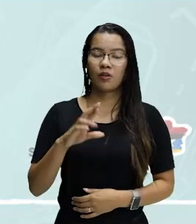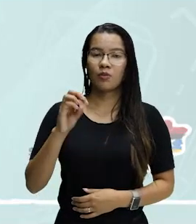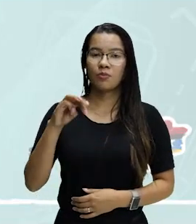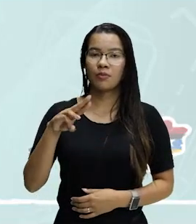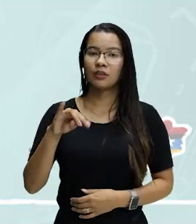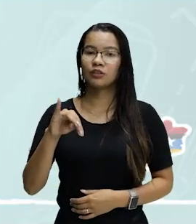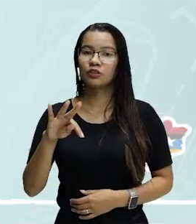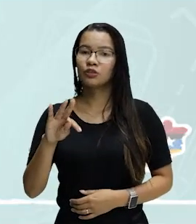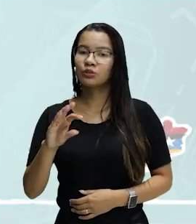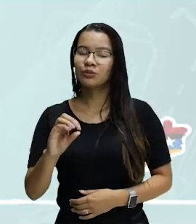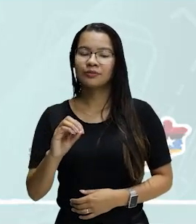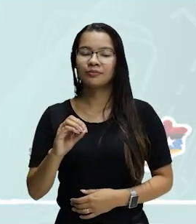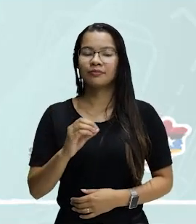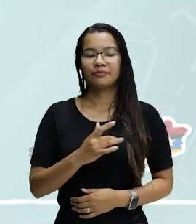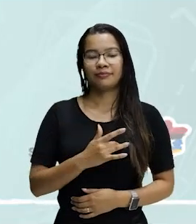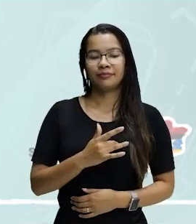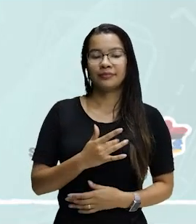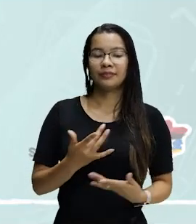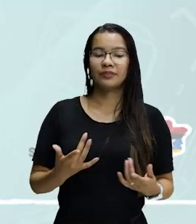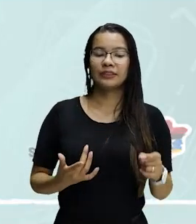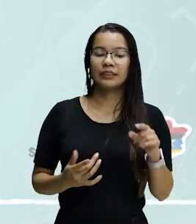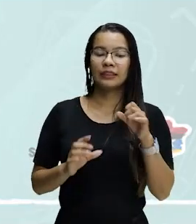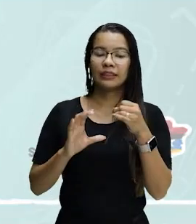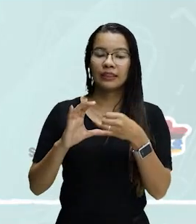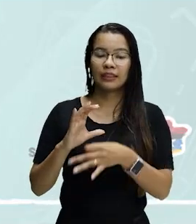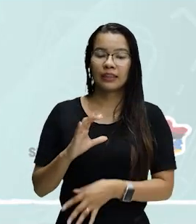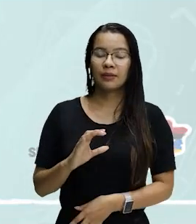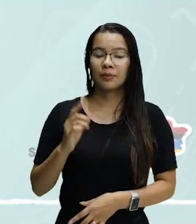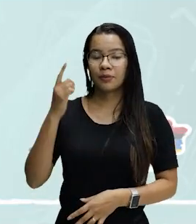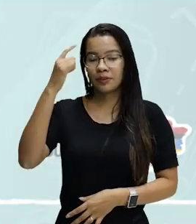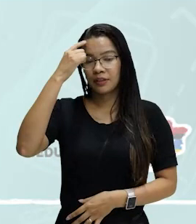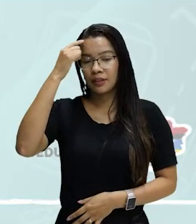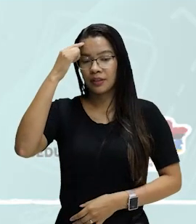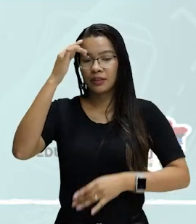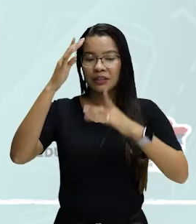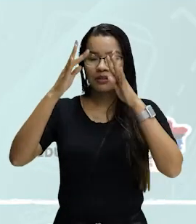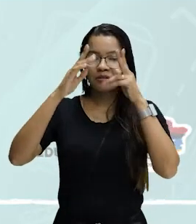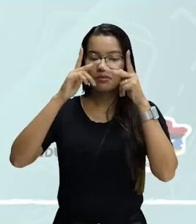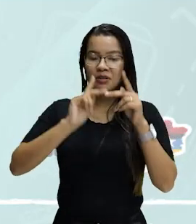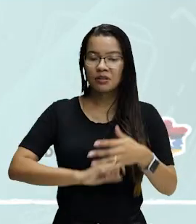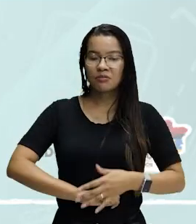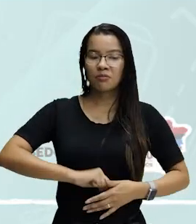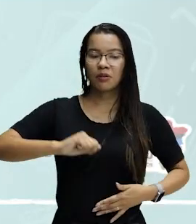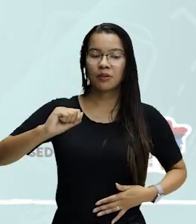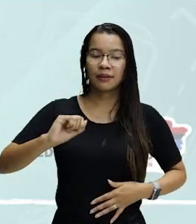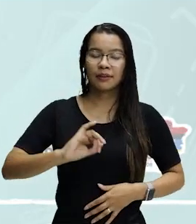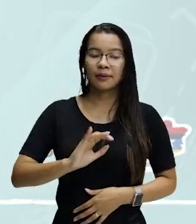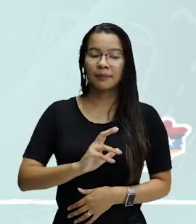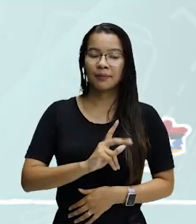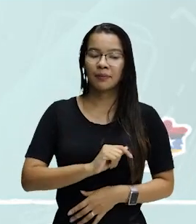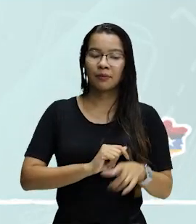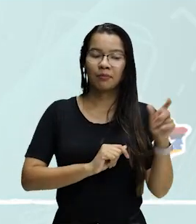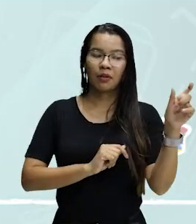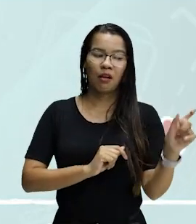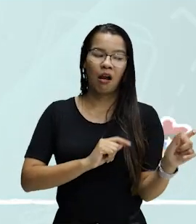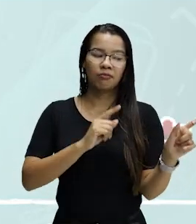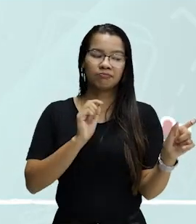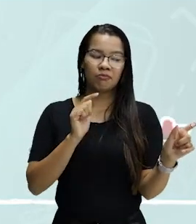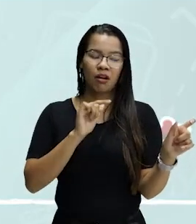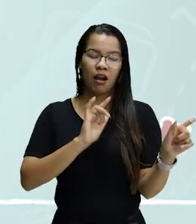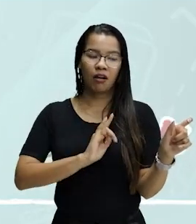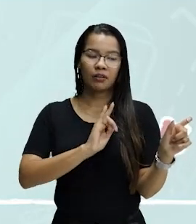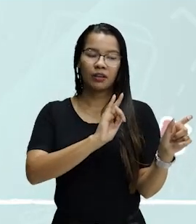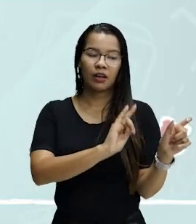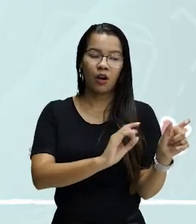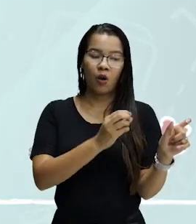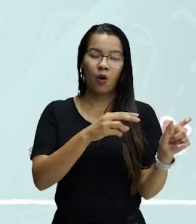romântico. Aí, você tem um romance caracterizado pelo idealismo, heroísmo, amor a alguém ou à própria